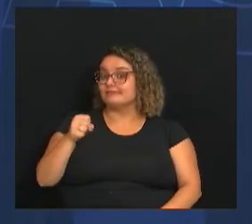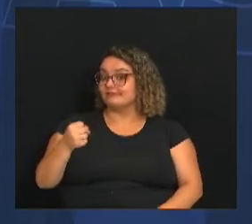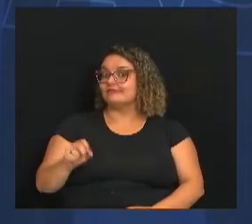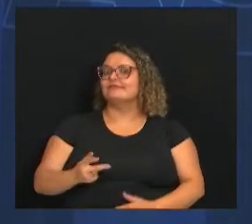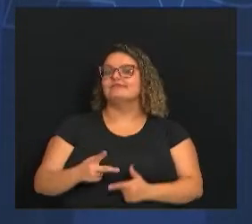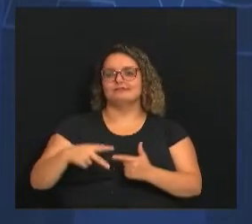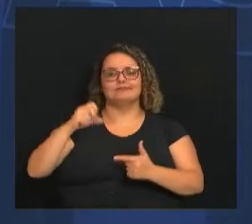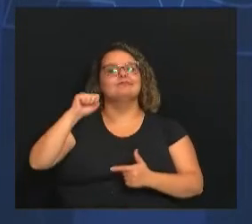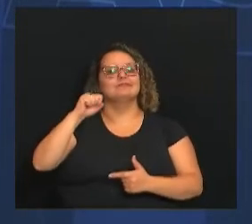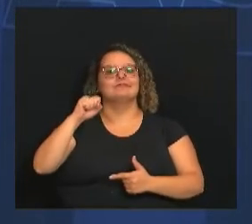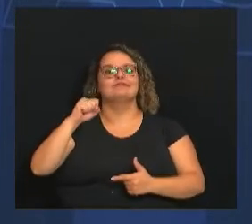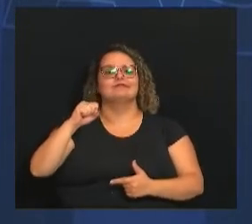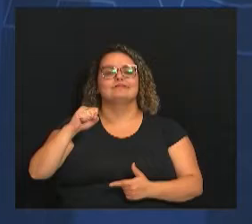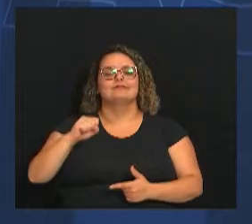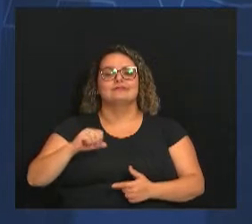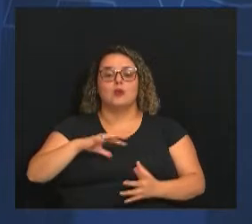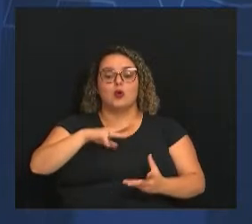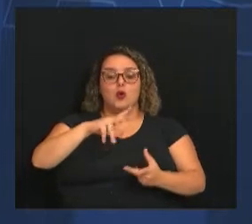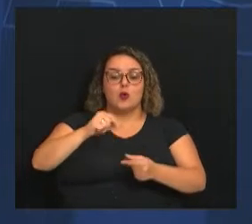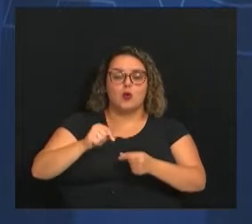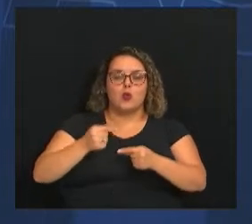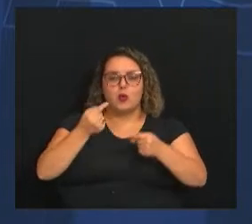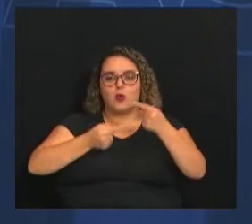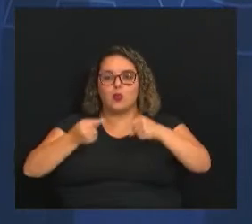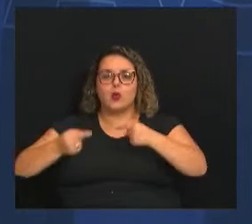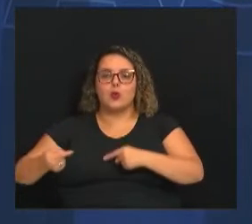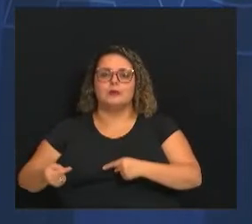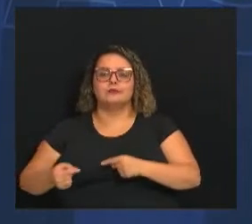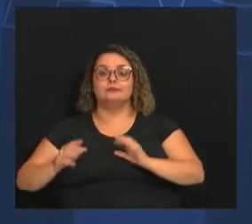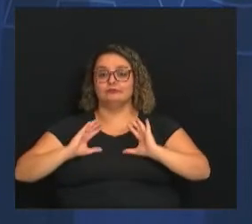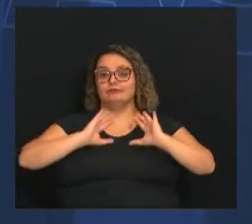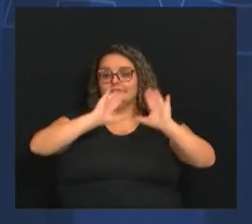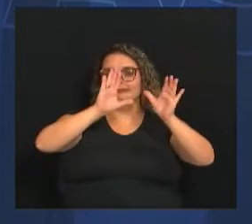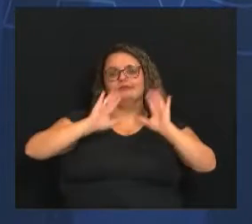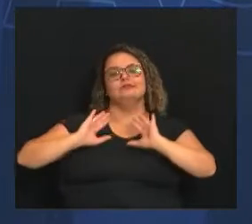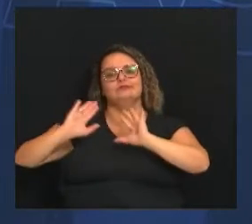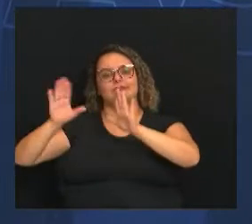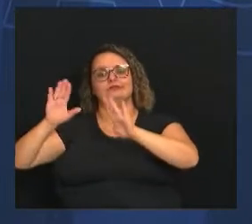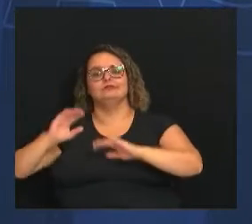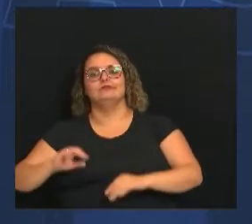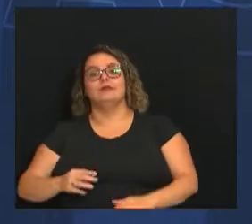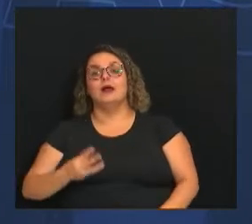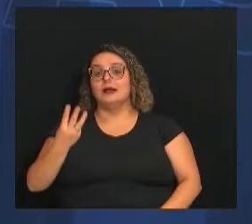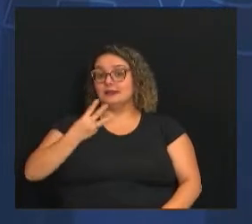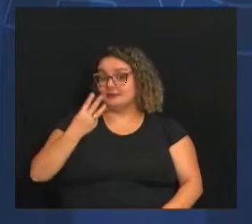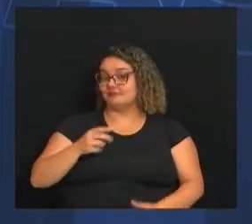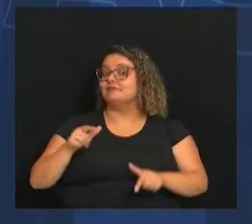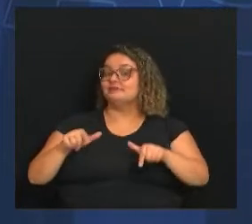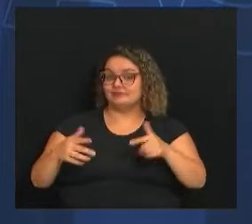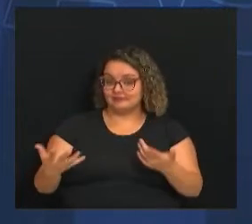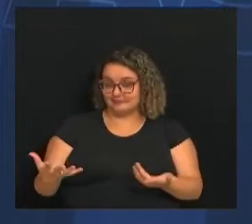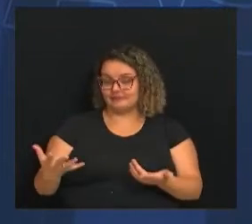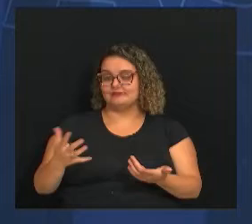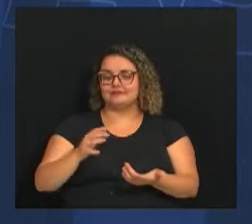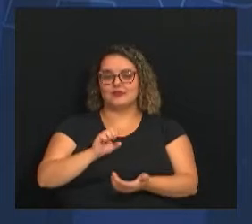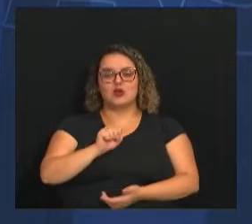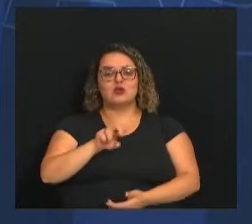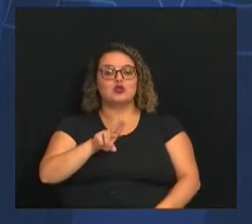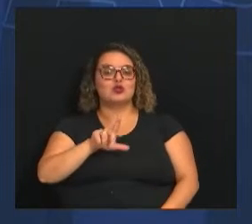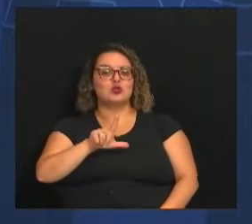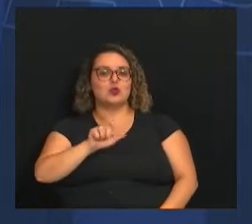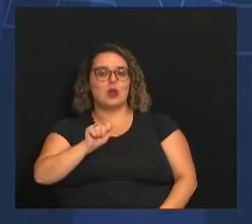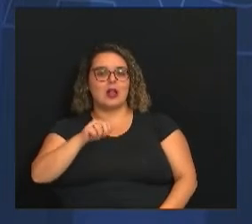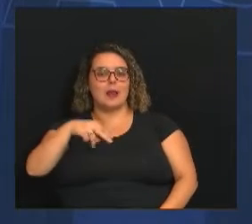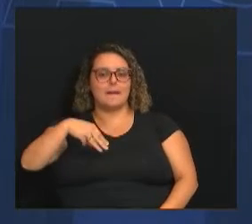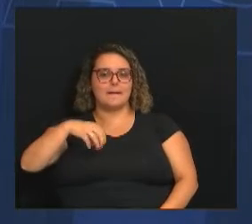o Mundial de Clubes. Então o vôlei aqui de Campinas, Vôlei Renata, 3º colocado no Sul-Americano. E